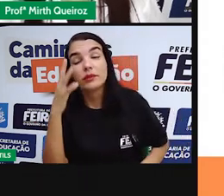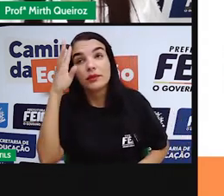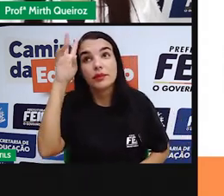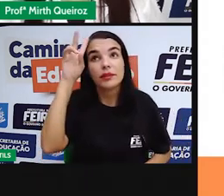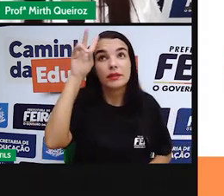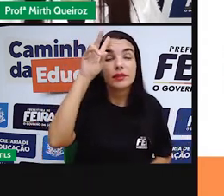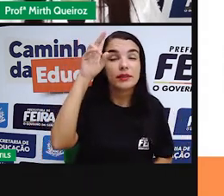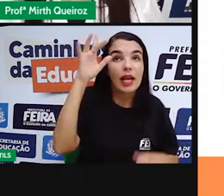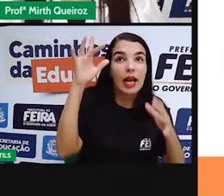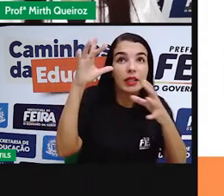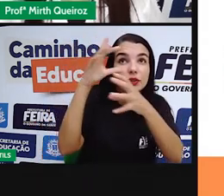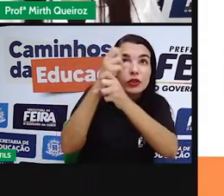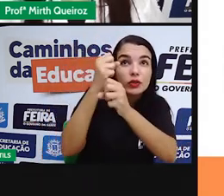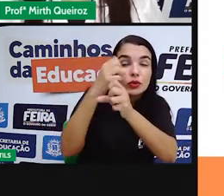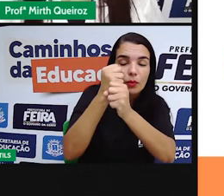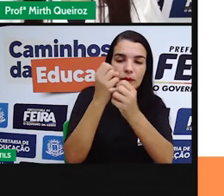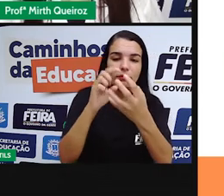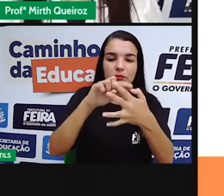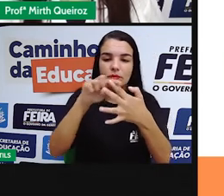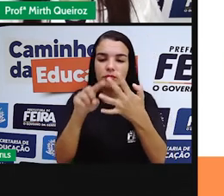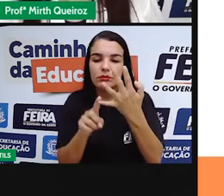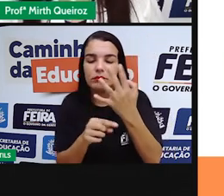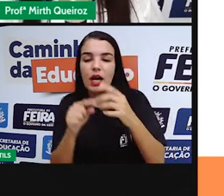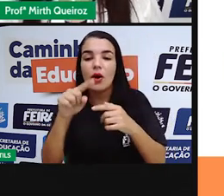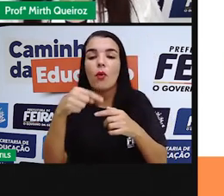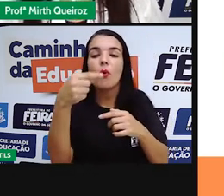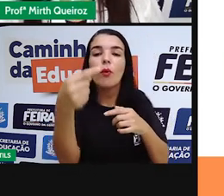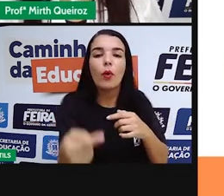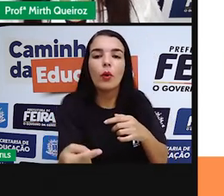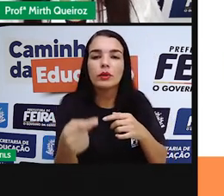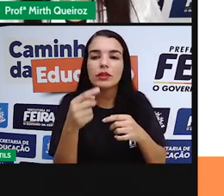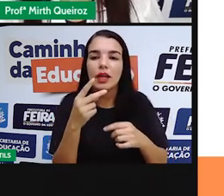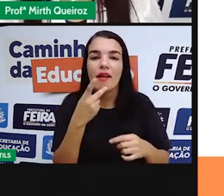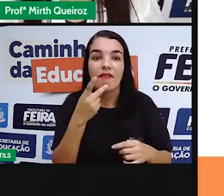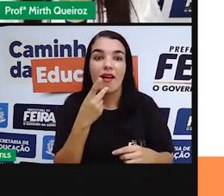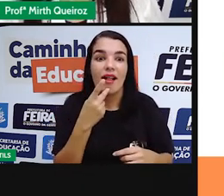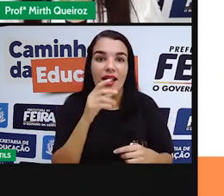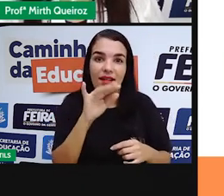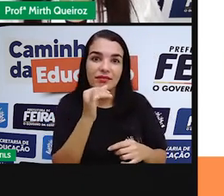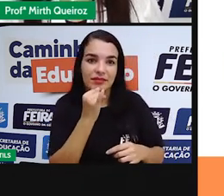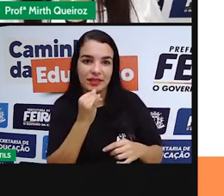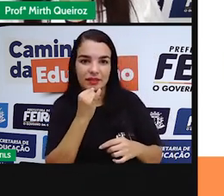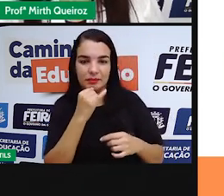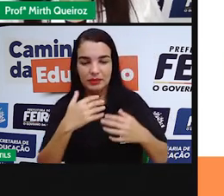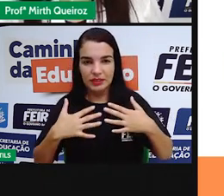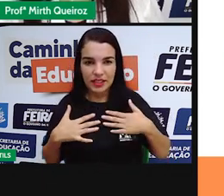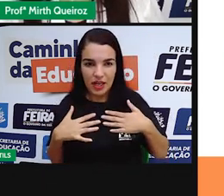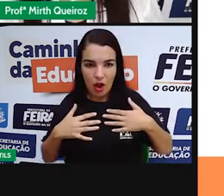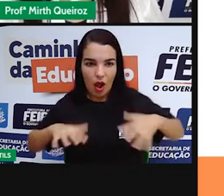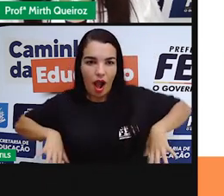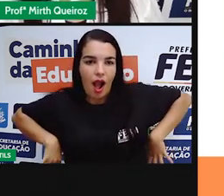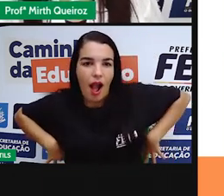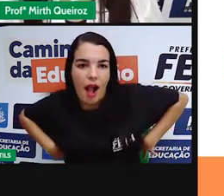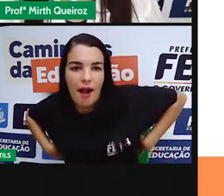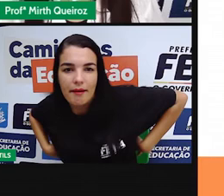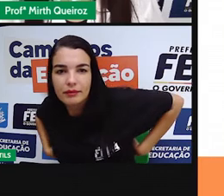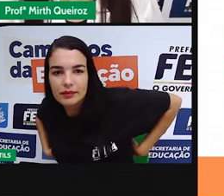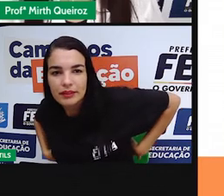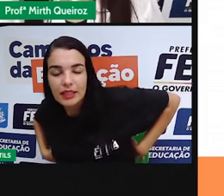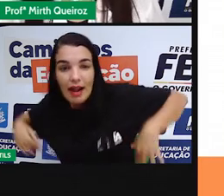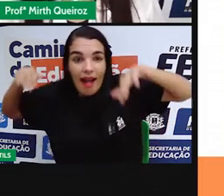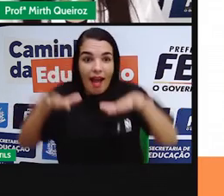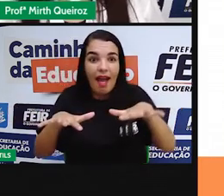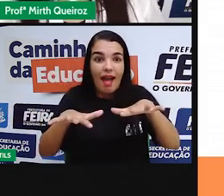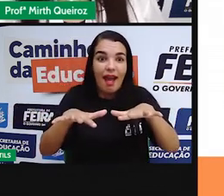quanto daria a soma dos seus dedos com a do outro jogador. Juntas mostram o dedo e gritam o número que pensam que